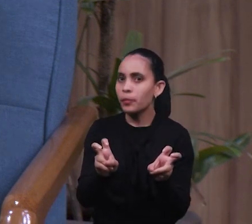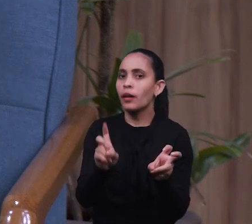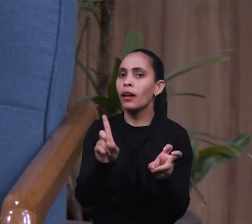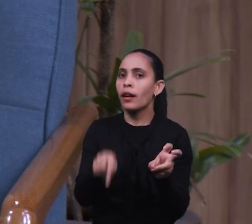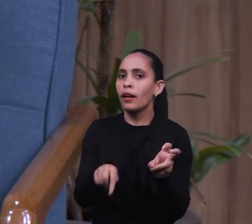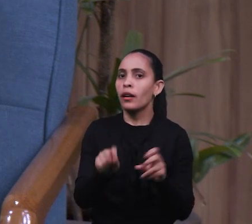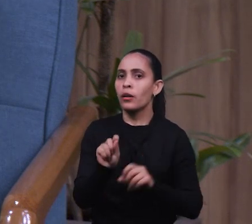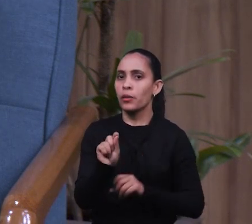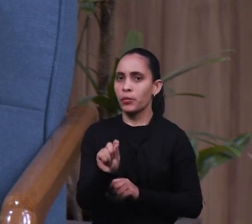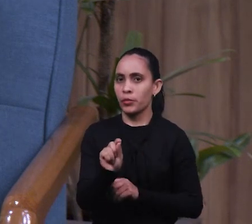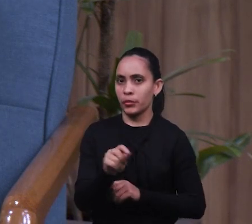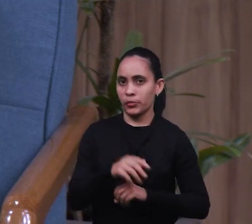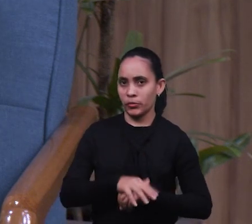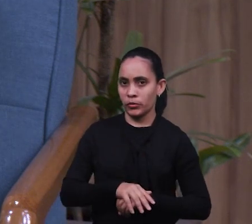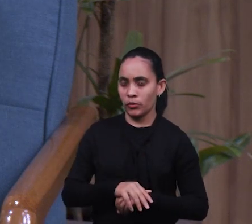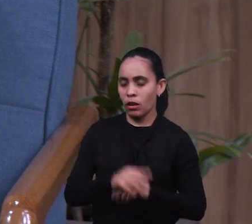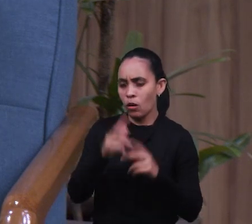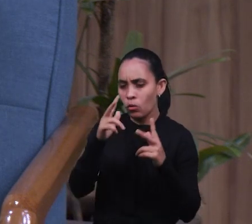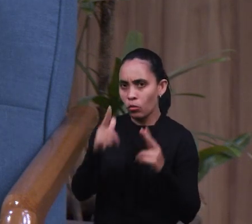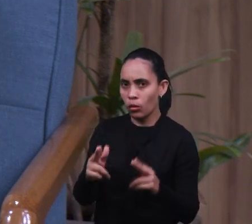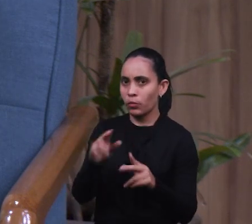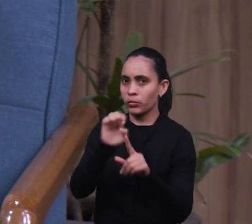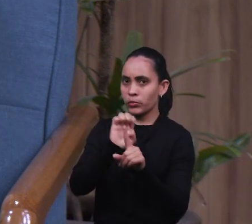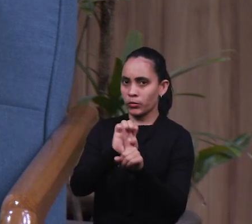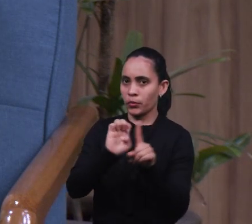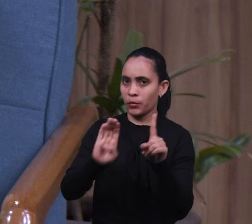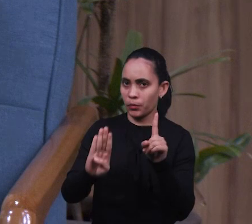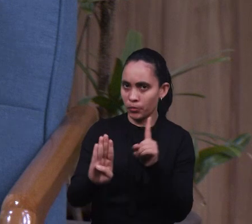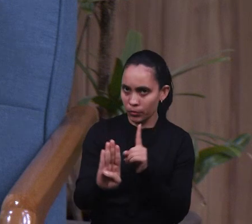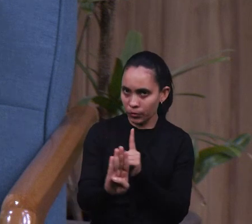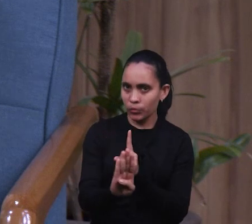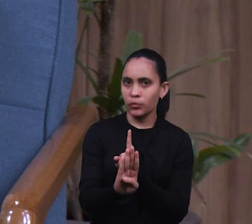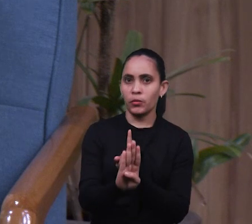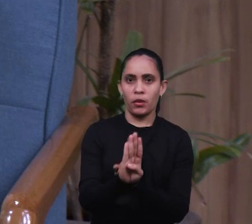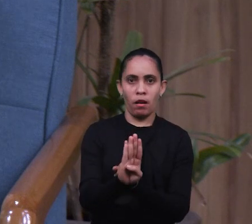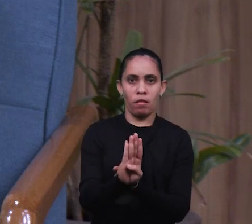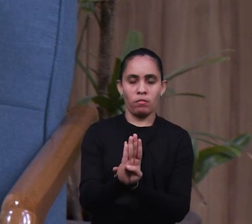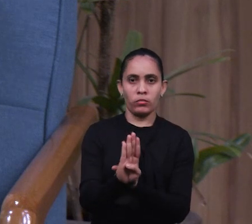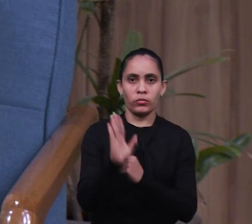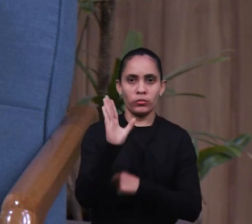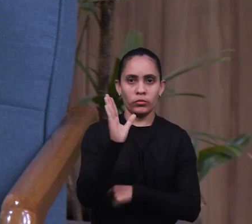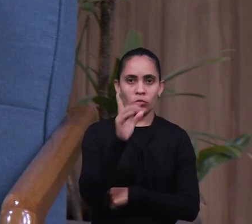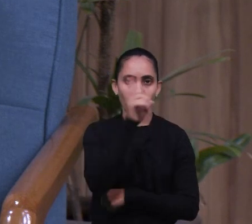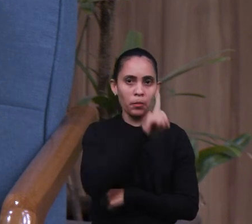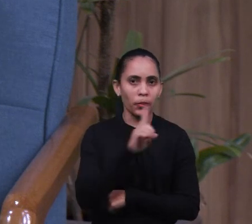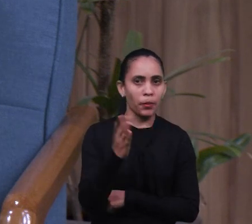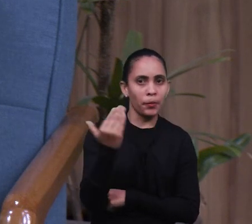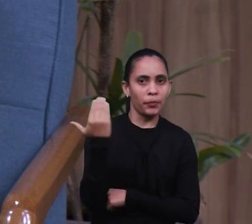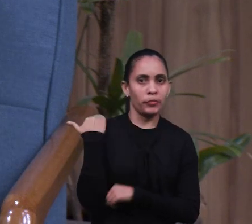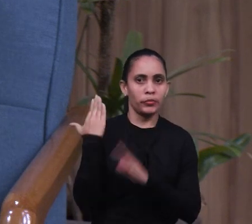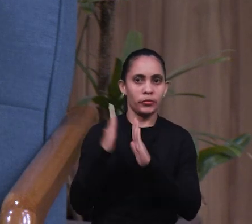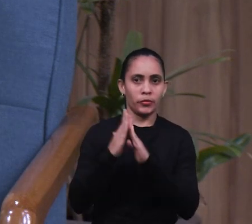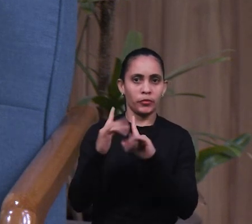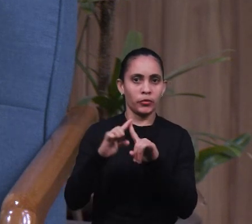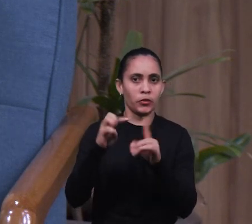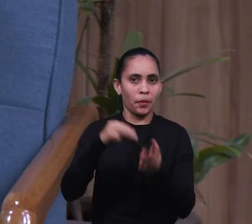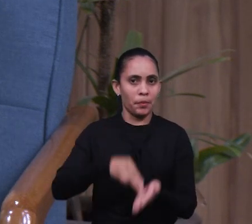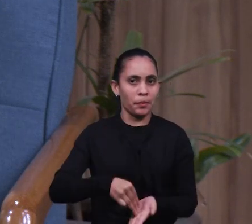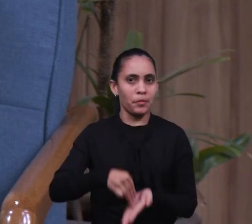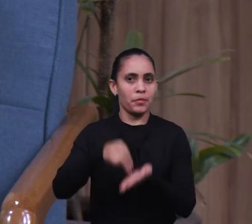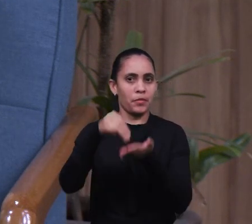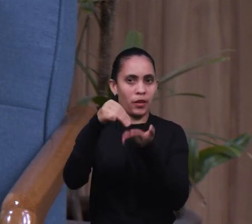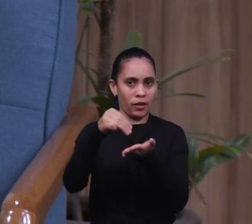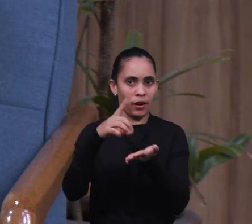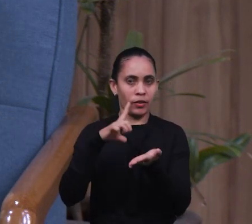o mesmo tema que foi tratado na última Escola Bíblica Dominical da Igreja Cristã Maranata, que é transmitida pelo nosso canal no YouTube,